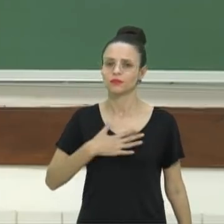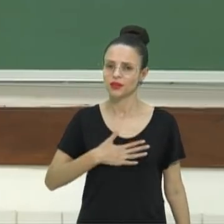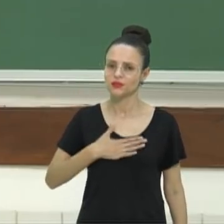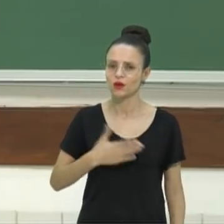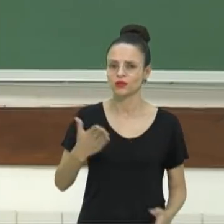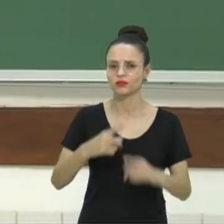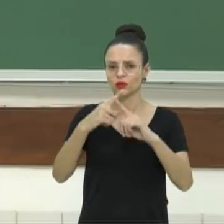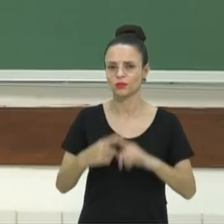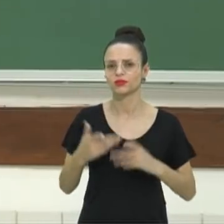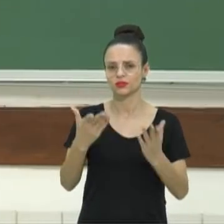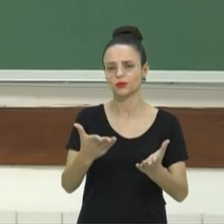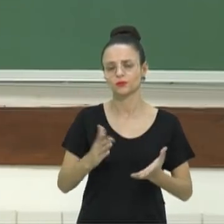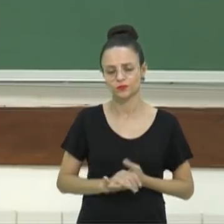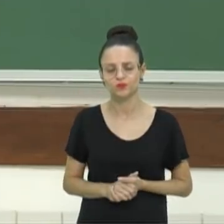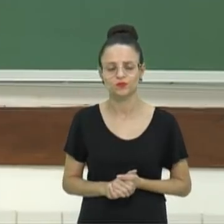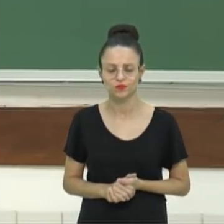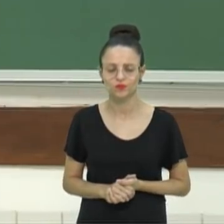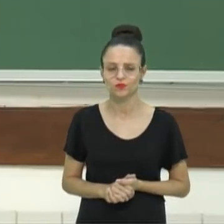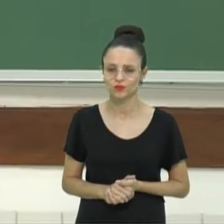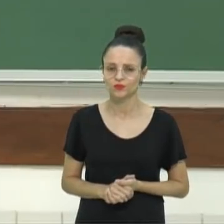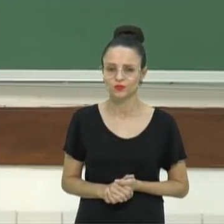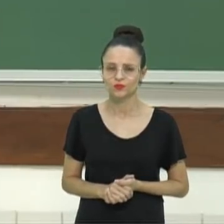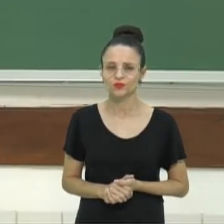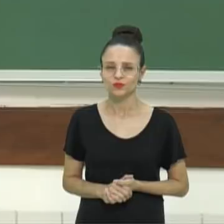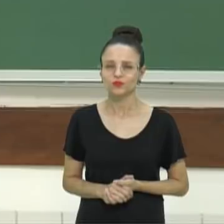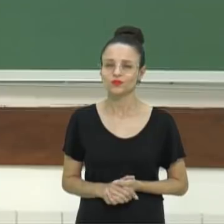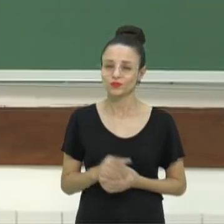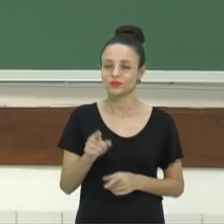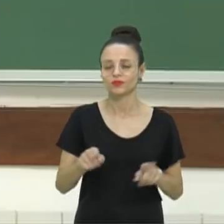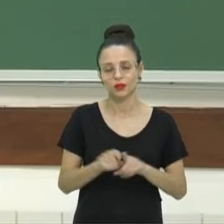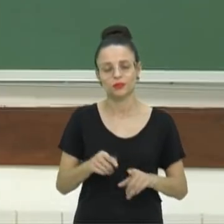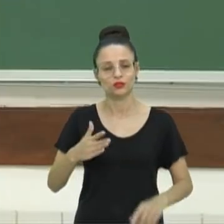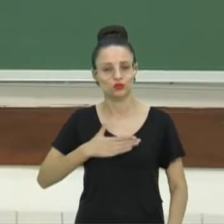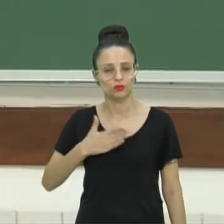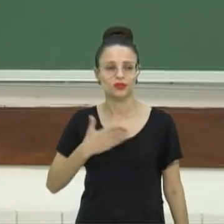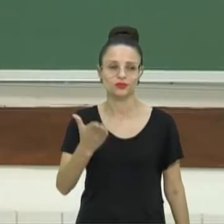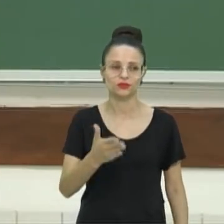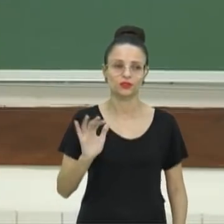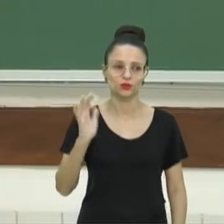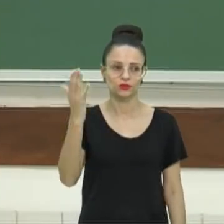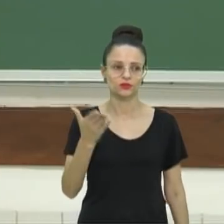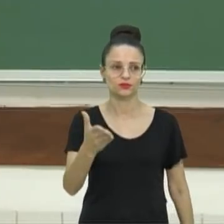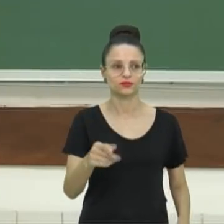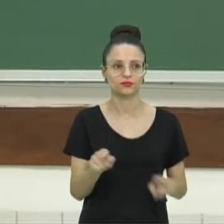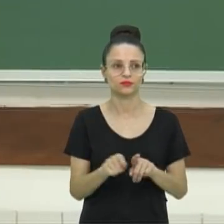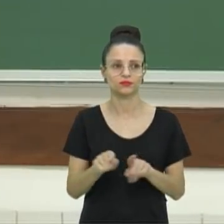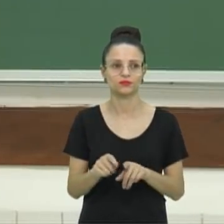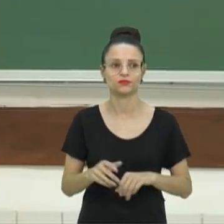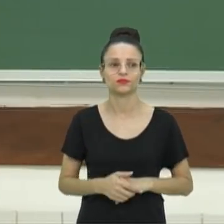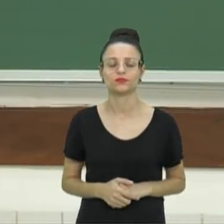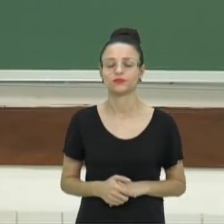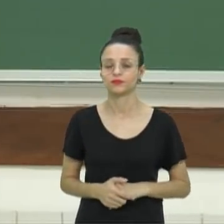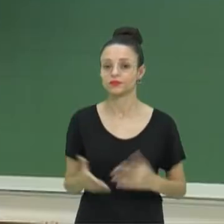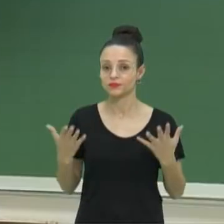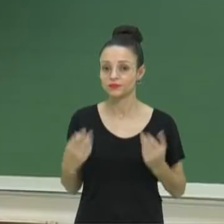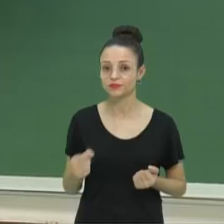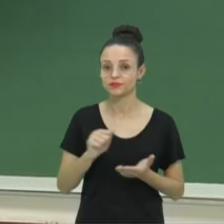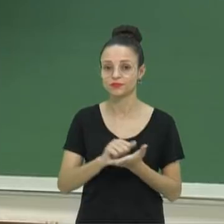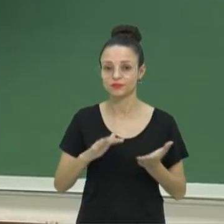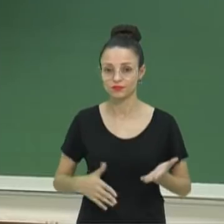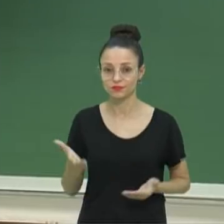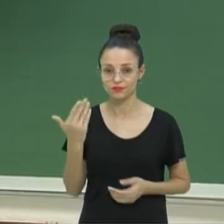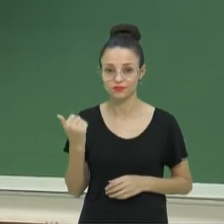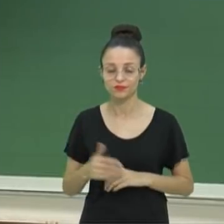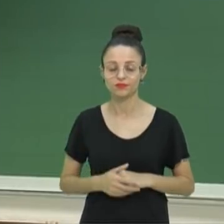da competição, né? Que vai tirar o fator também surpresa que ocorre, né? Também fica essa situação. Bora para mais uma atividade